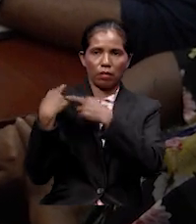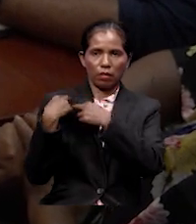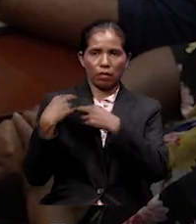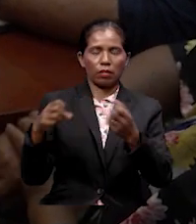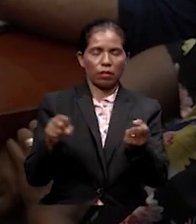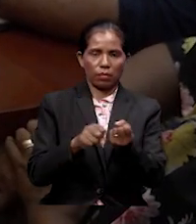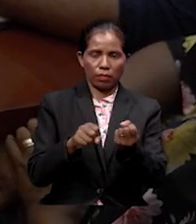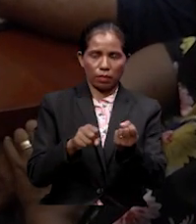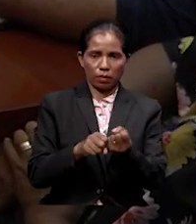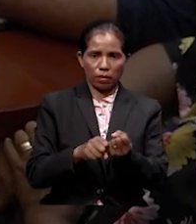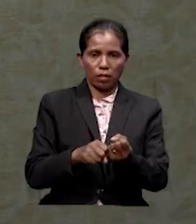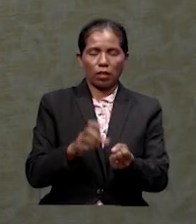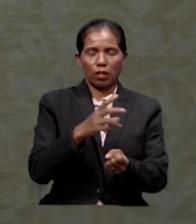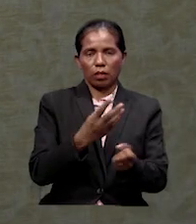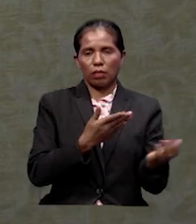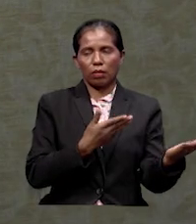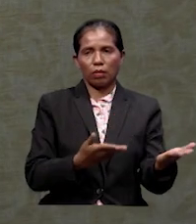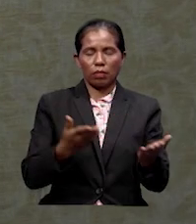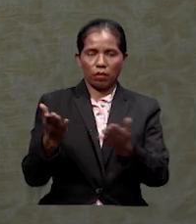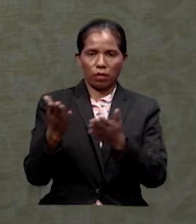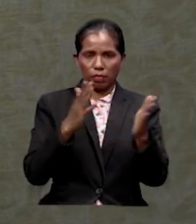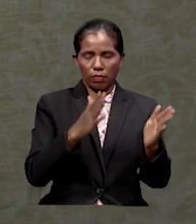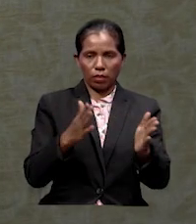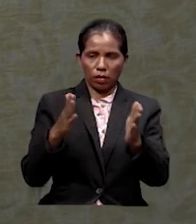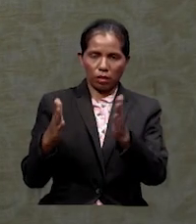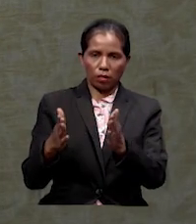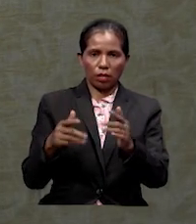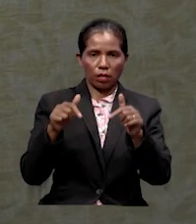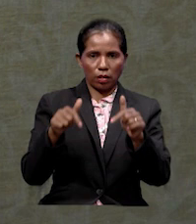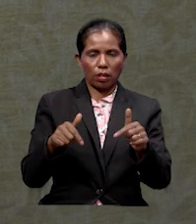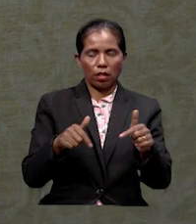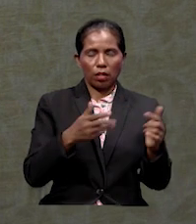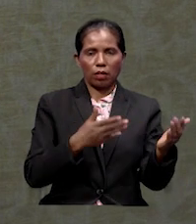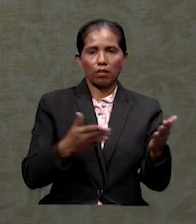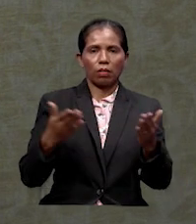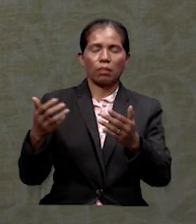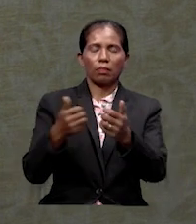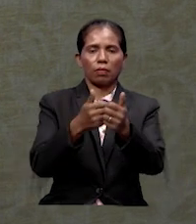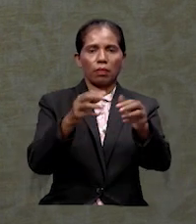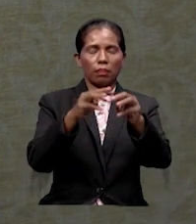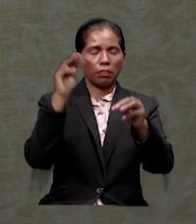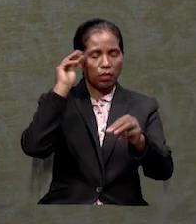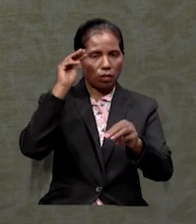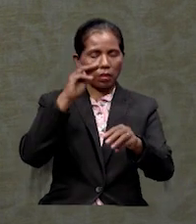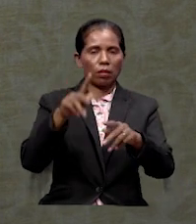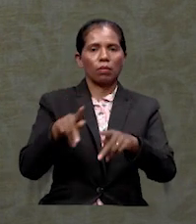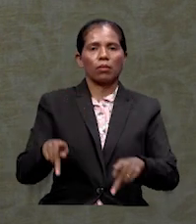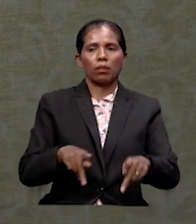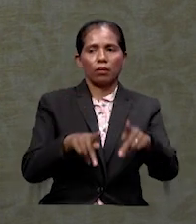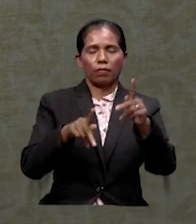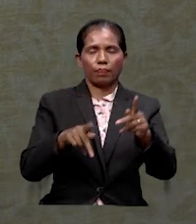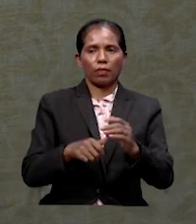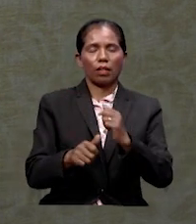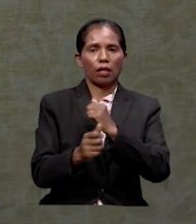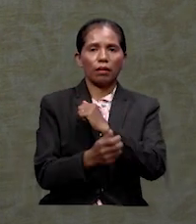contribuição ho di submete proses ira ne ba iha autoridade competente maka ministério público ne be sanção sir ne